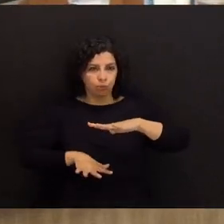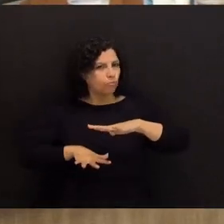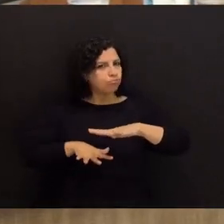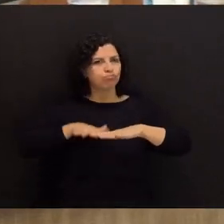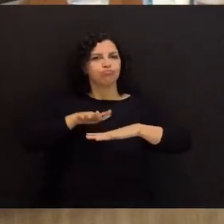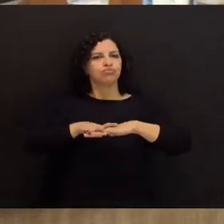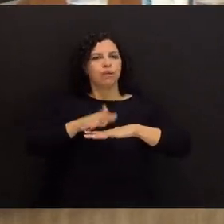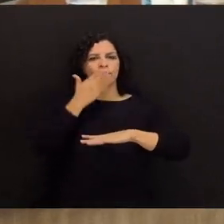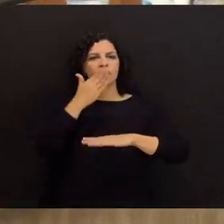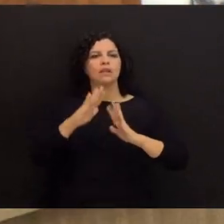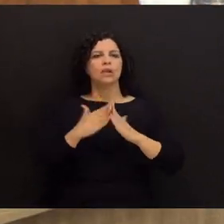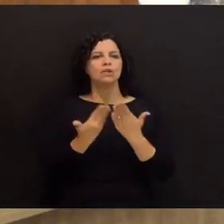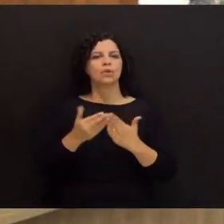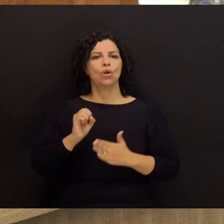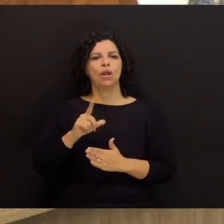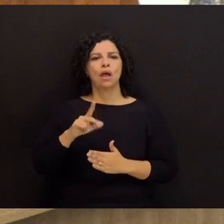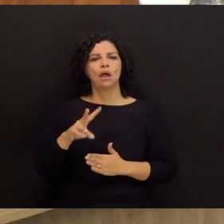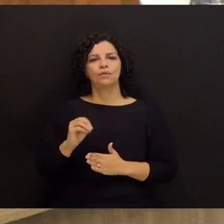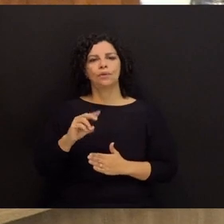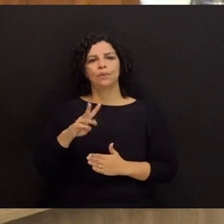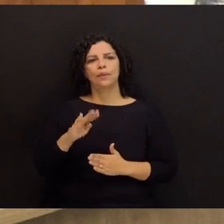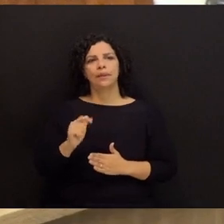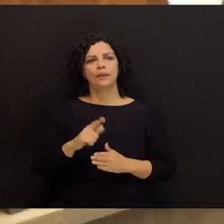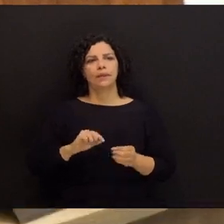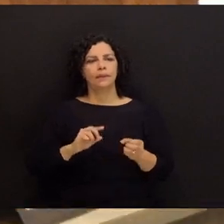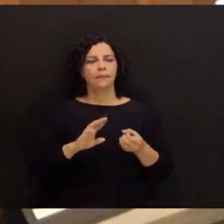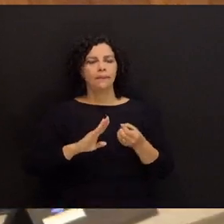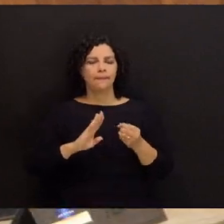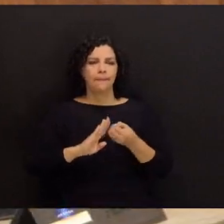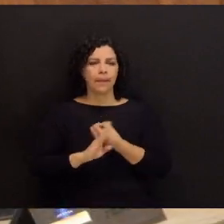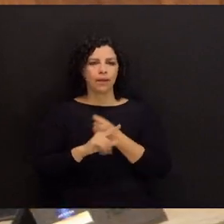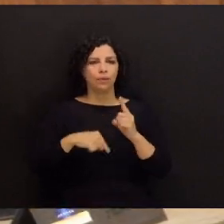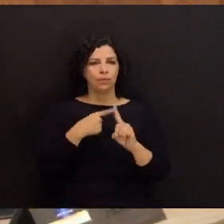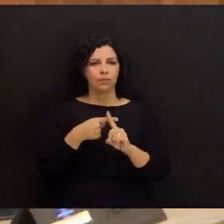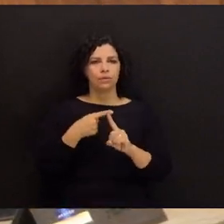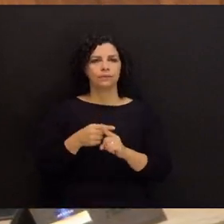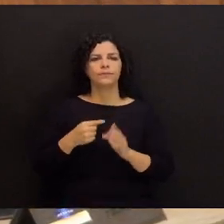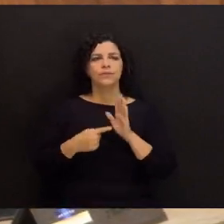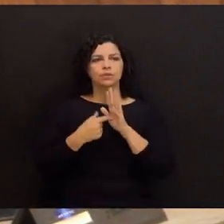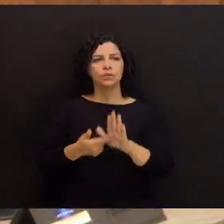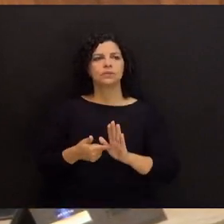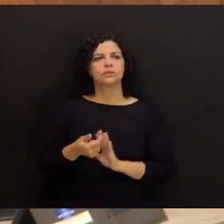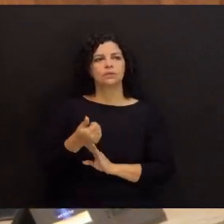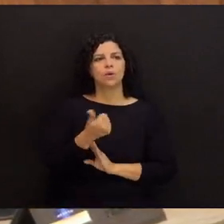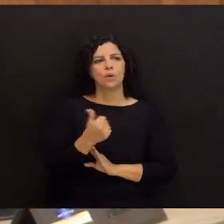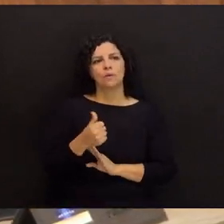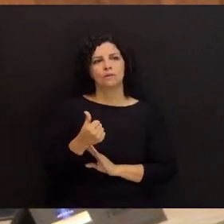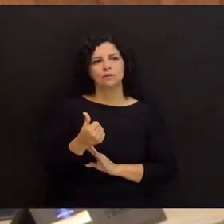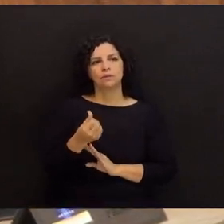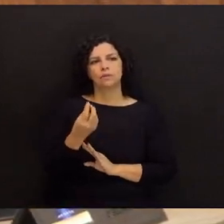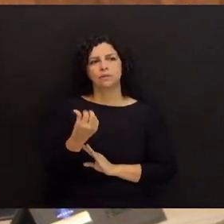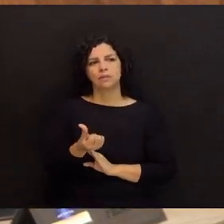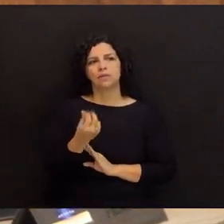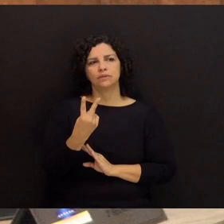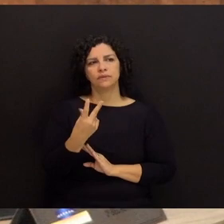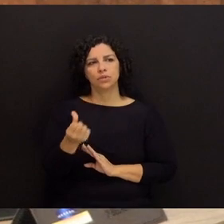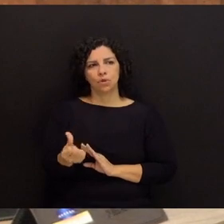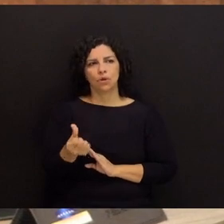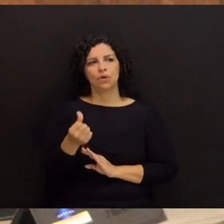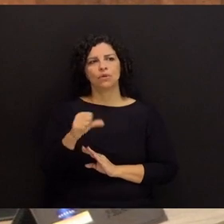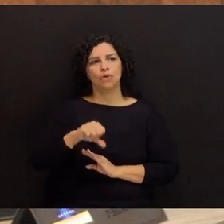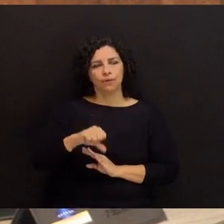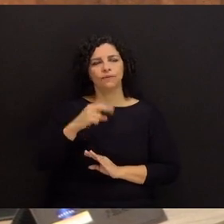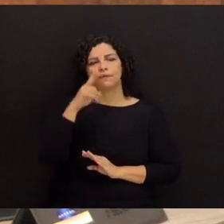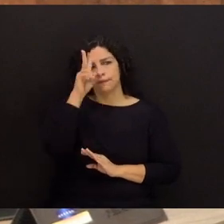Bilac Rua Guaraqueçaba no bairro Jardim Cruzeiro Educação de número 11 629 do vereador